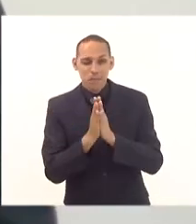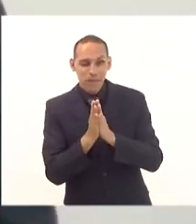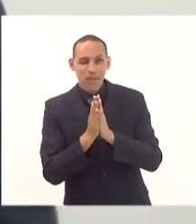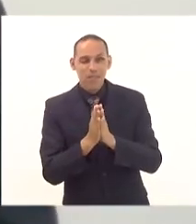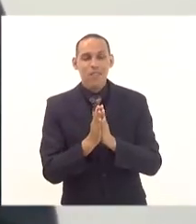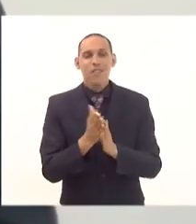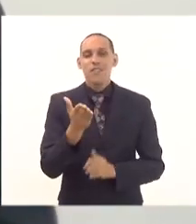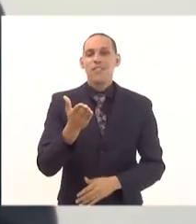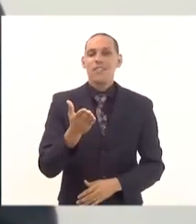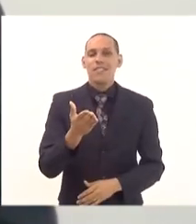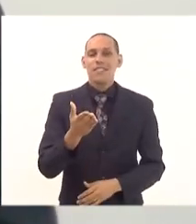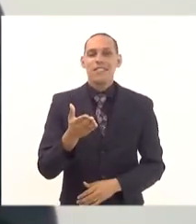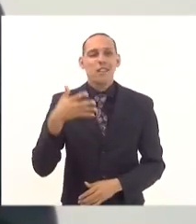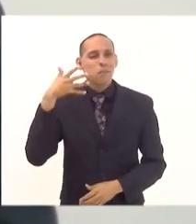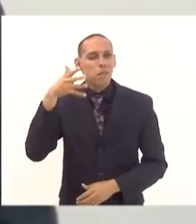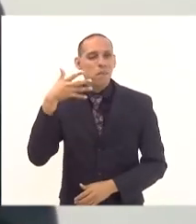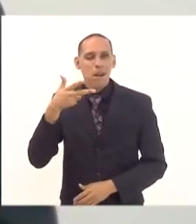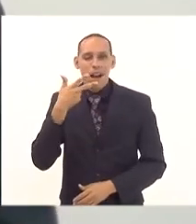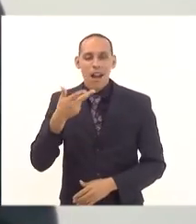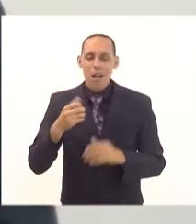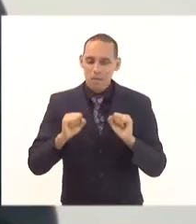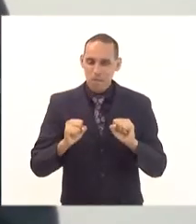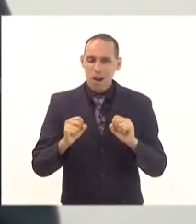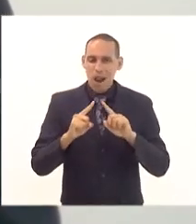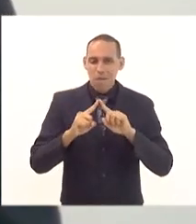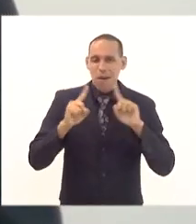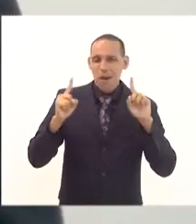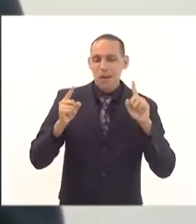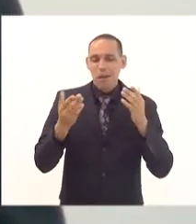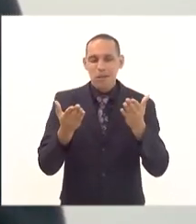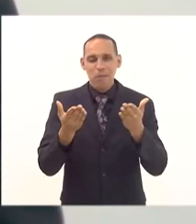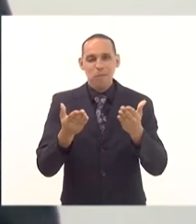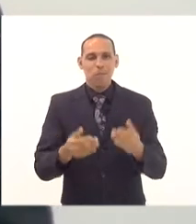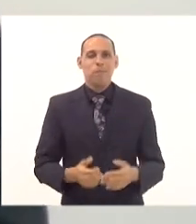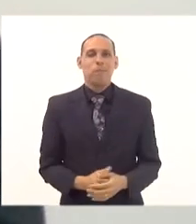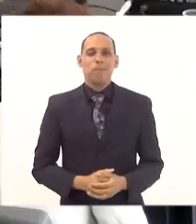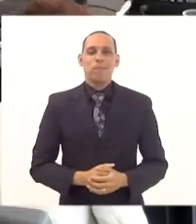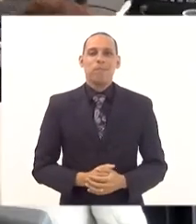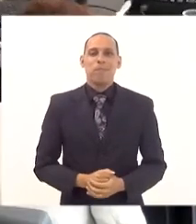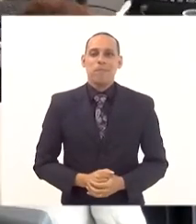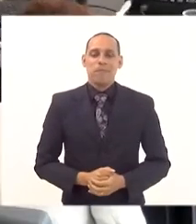favor se tem uma fala agora para fazer a sua manifestação por favor